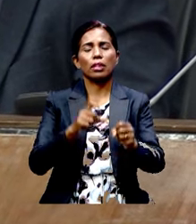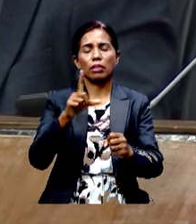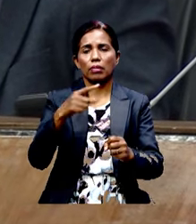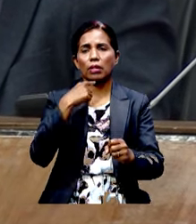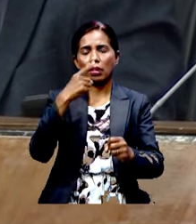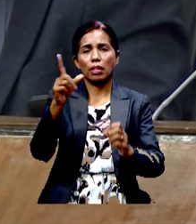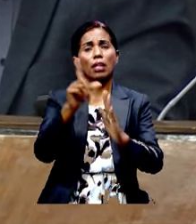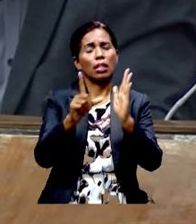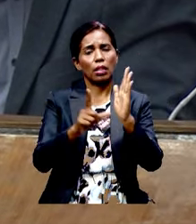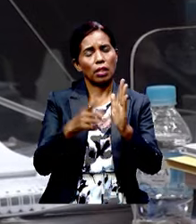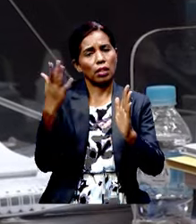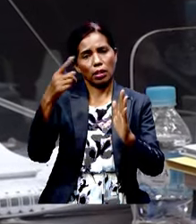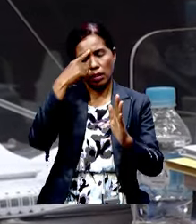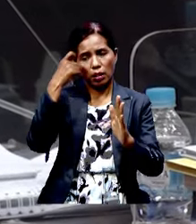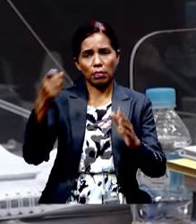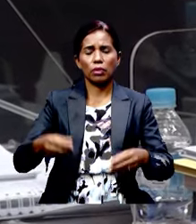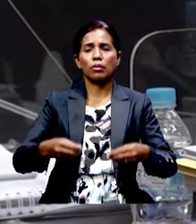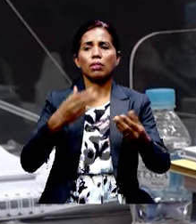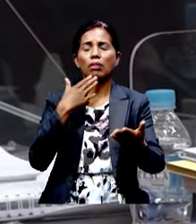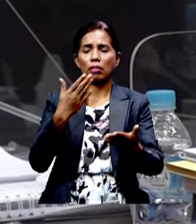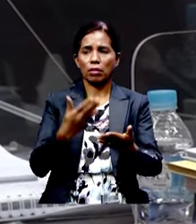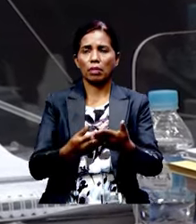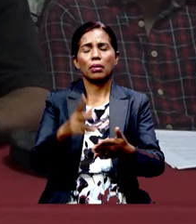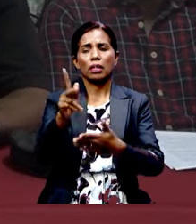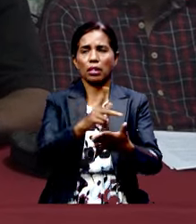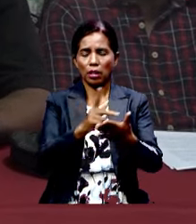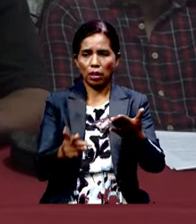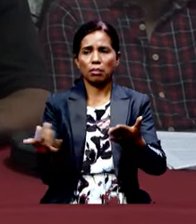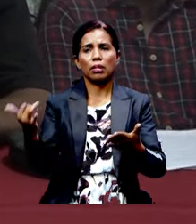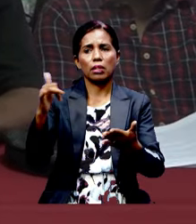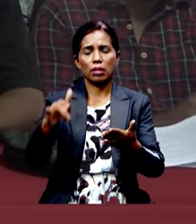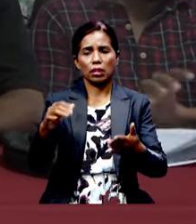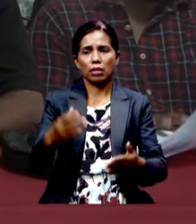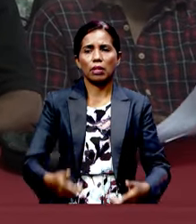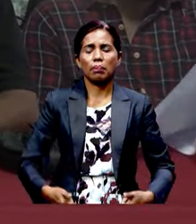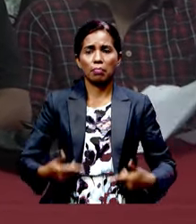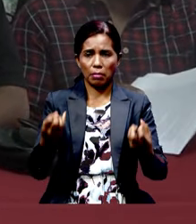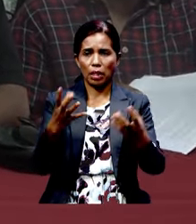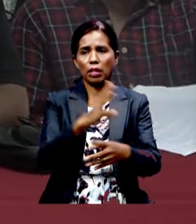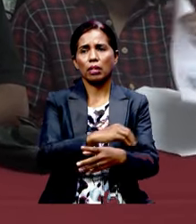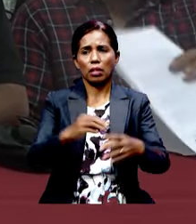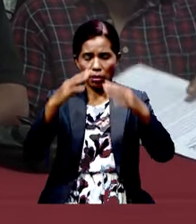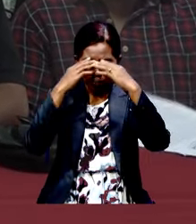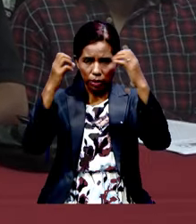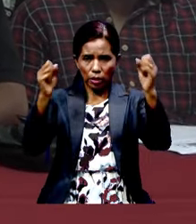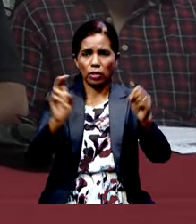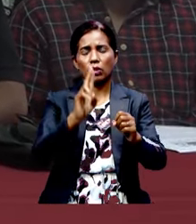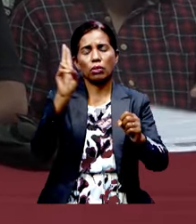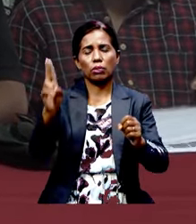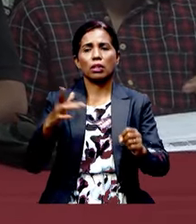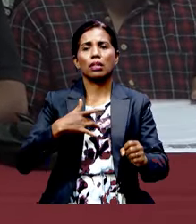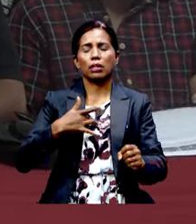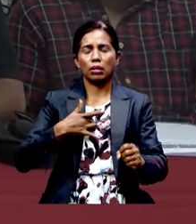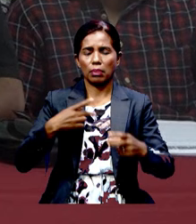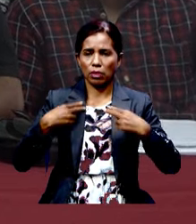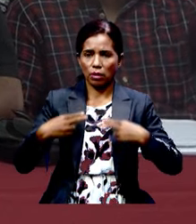considera lei refere, tamba se fo vantagem ba crime grave sira, se buras liutan, no presidente se usa nia sentimento